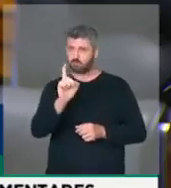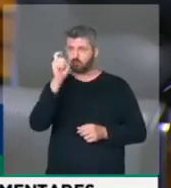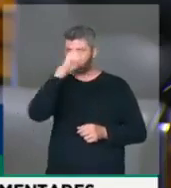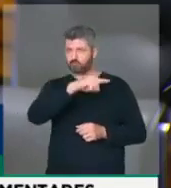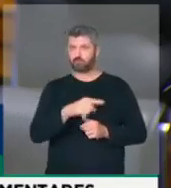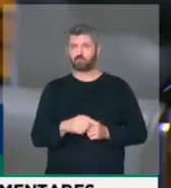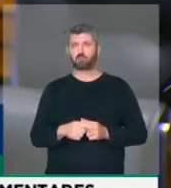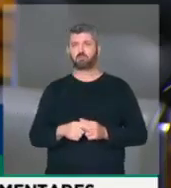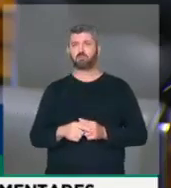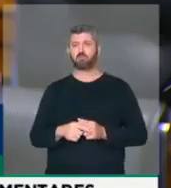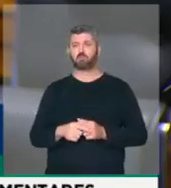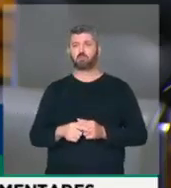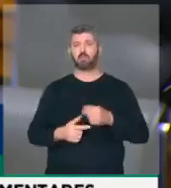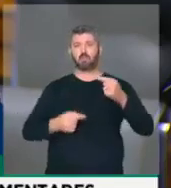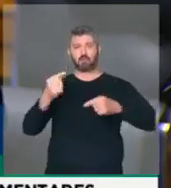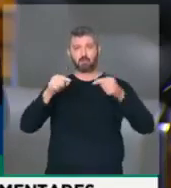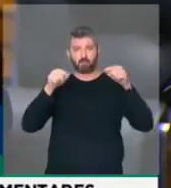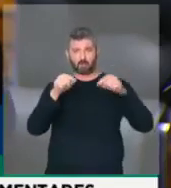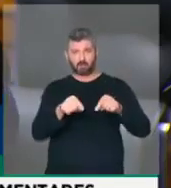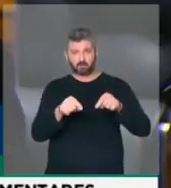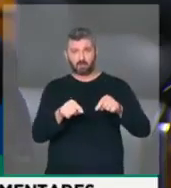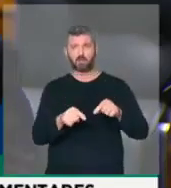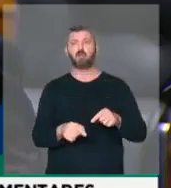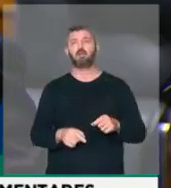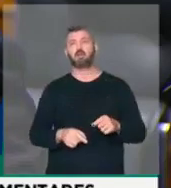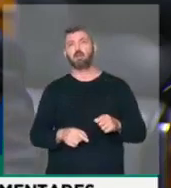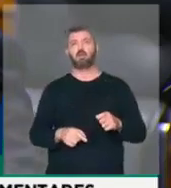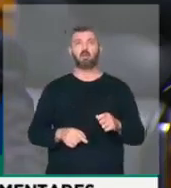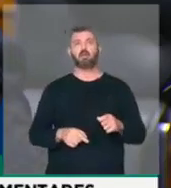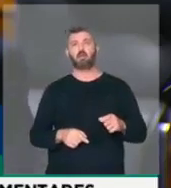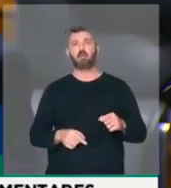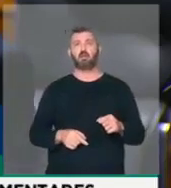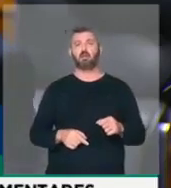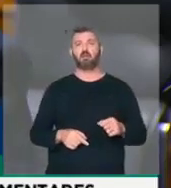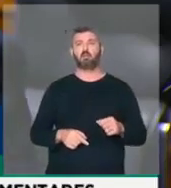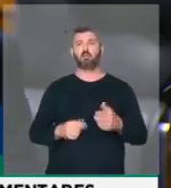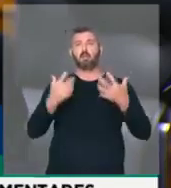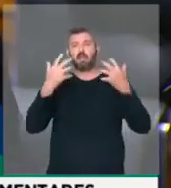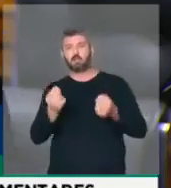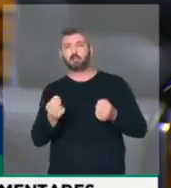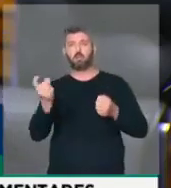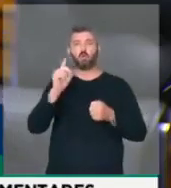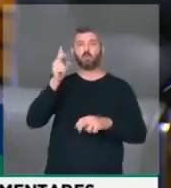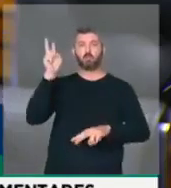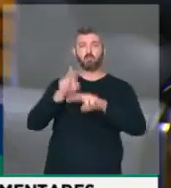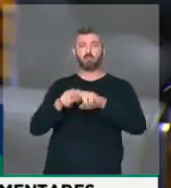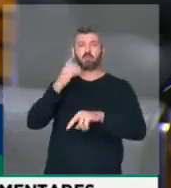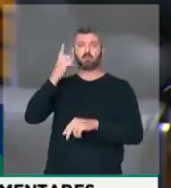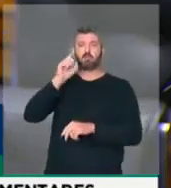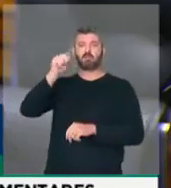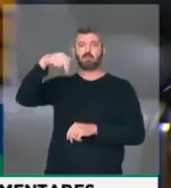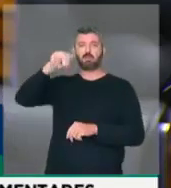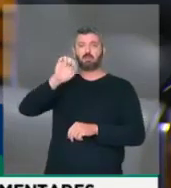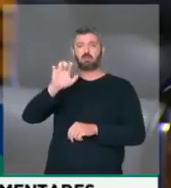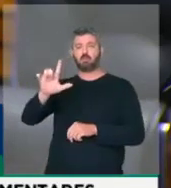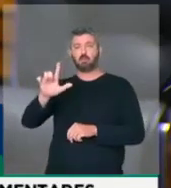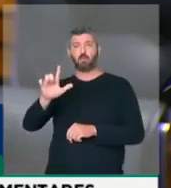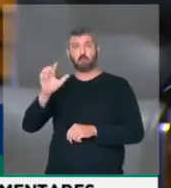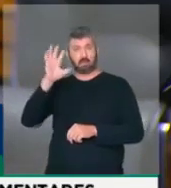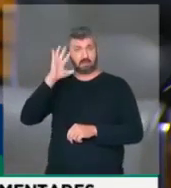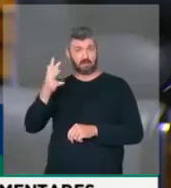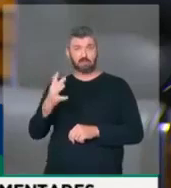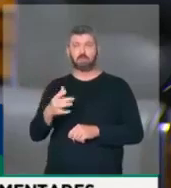fácil. Fazer aquele debate, né, da ratificação da prisão do deputado Daniel foi uma